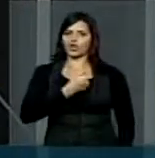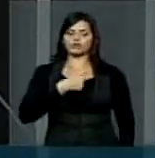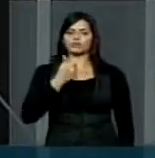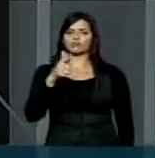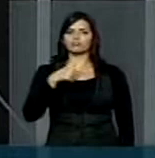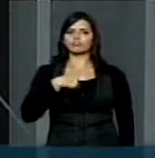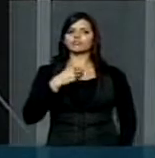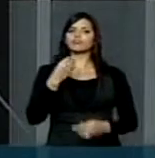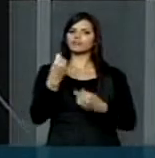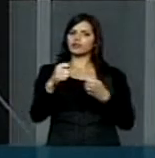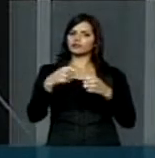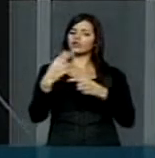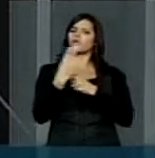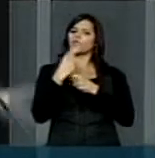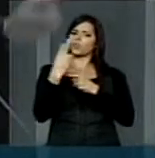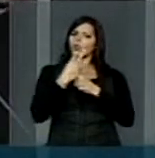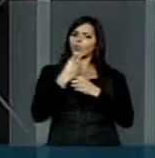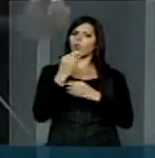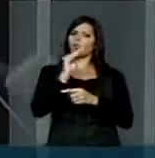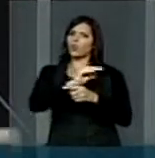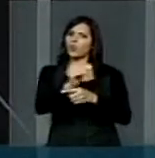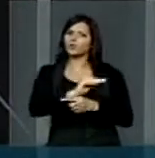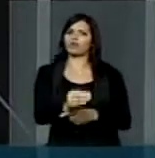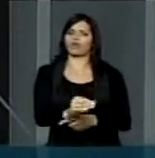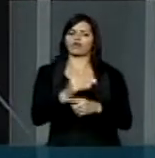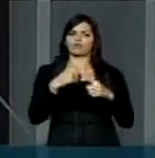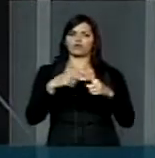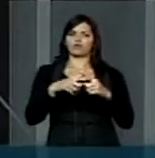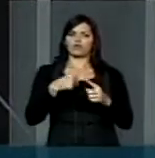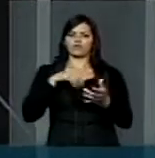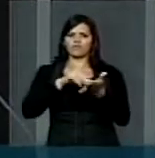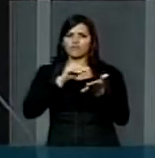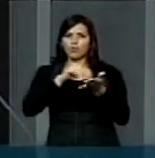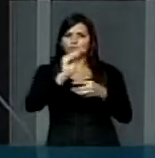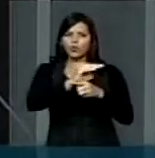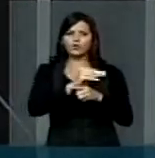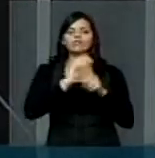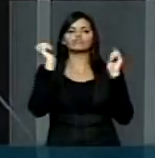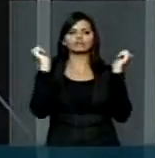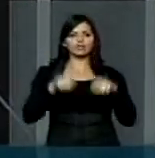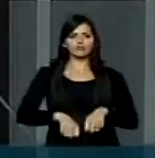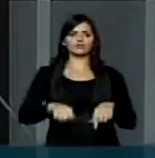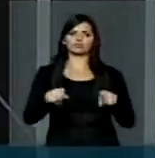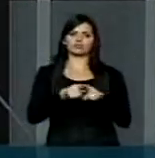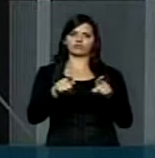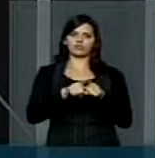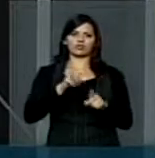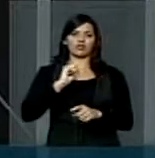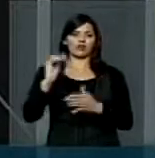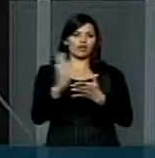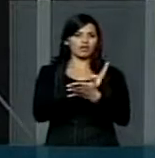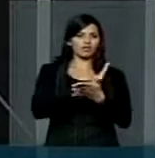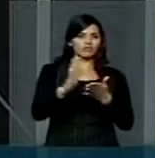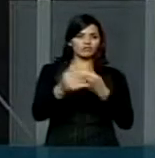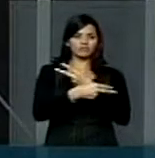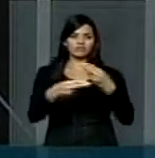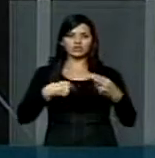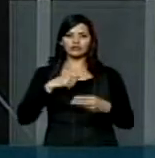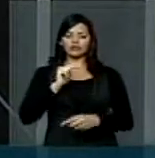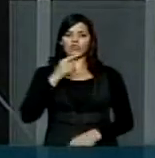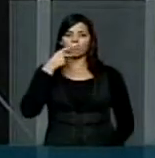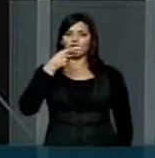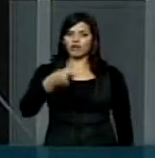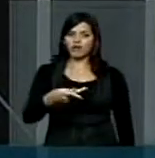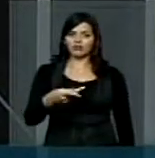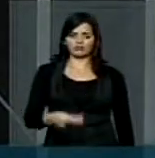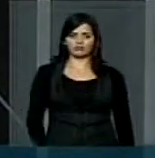nos descuidemos, porque um descuido pode permitir que situações como as que eu